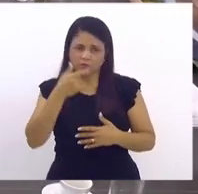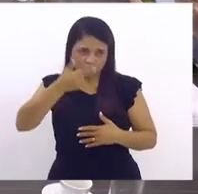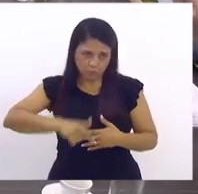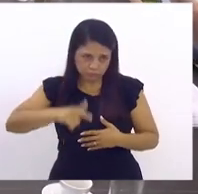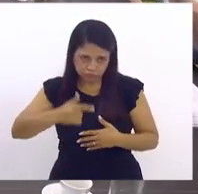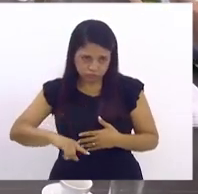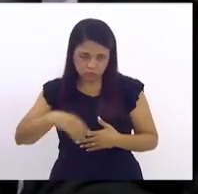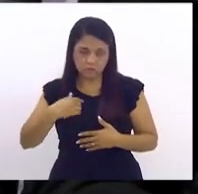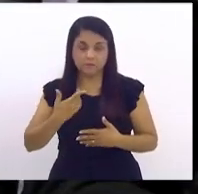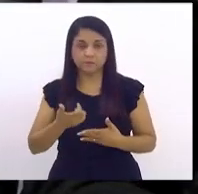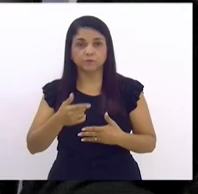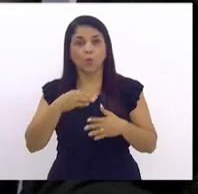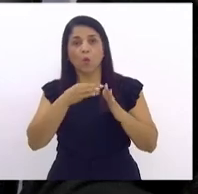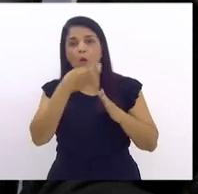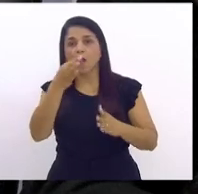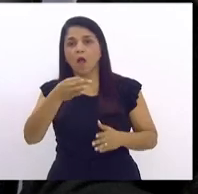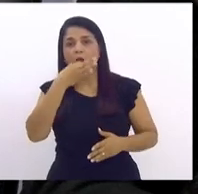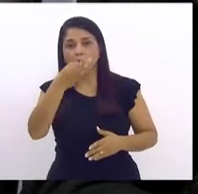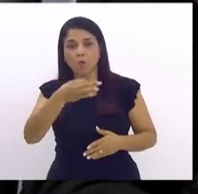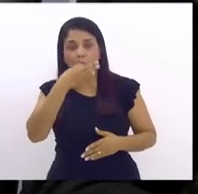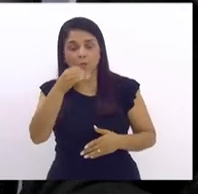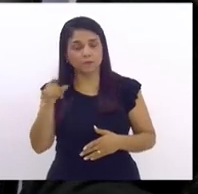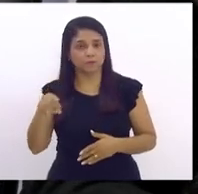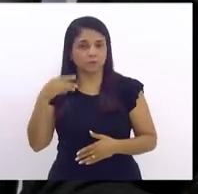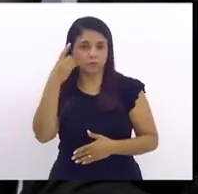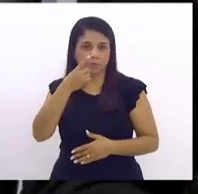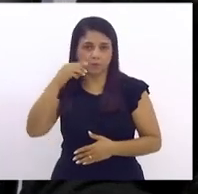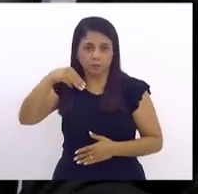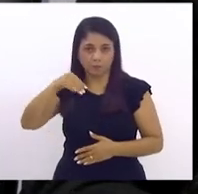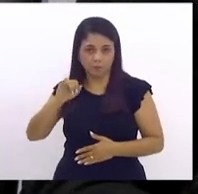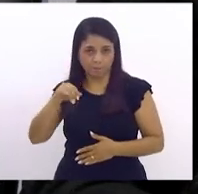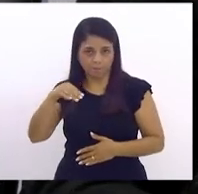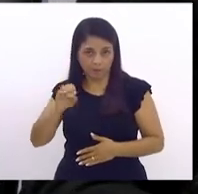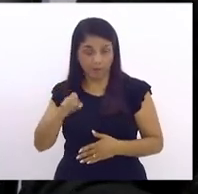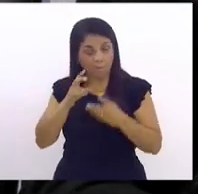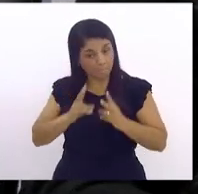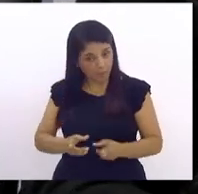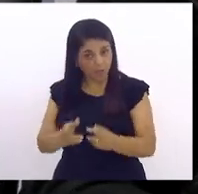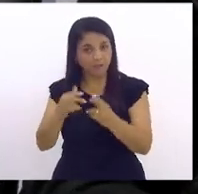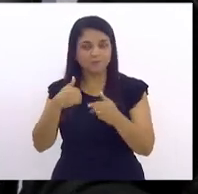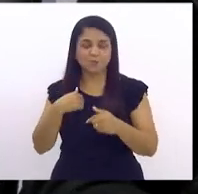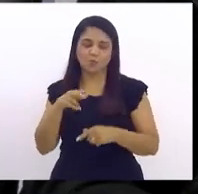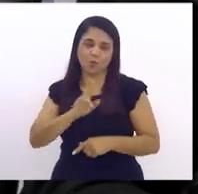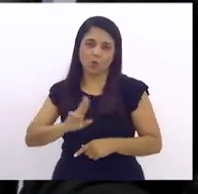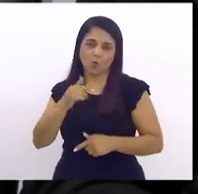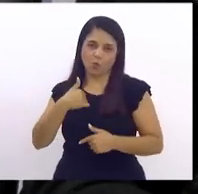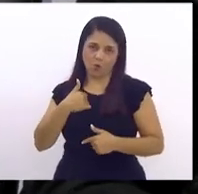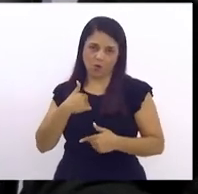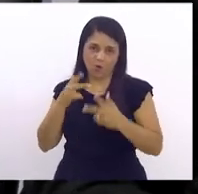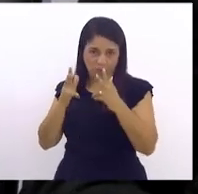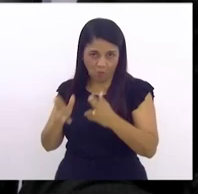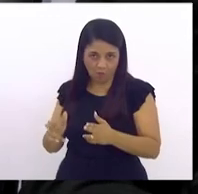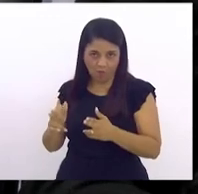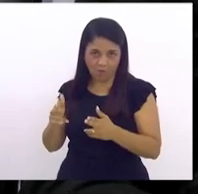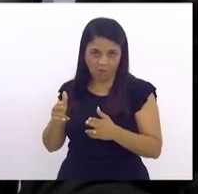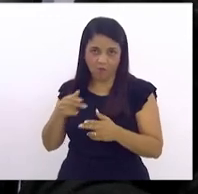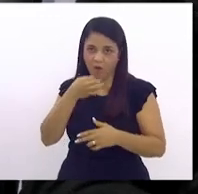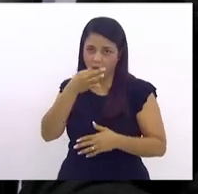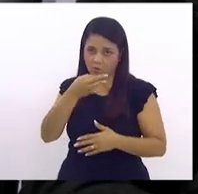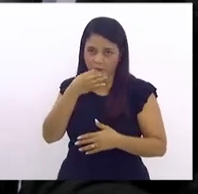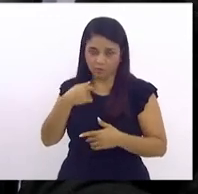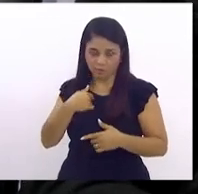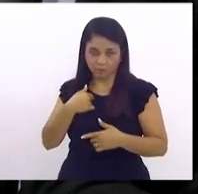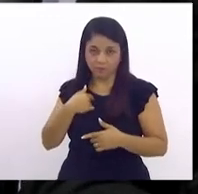repetitiva, porque o argumento do deputado Mink era o mesmo argumento que eu ia utilizar, a questão